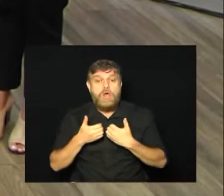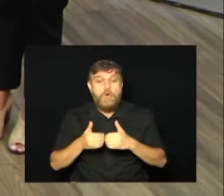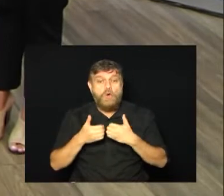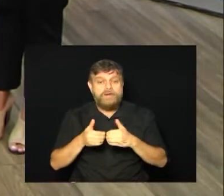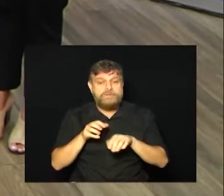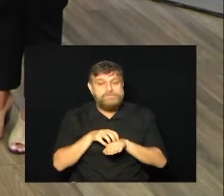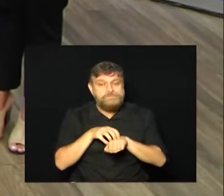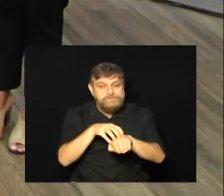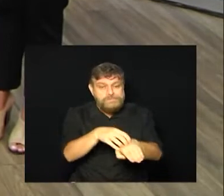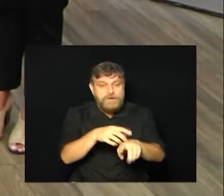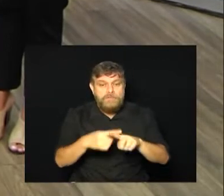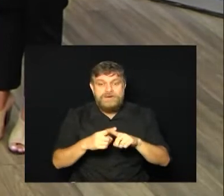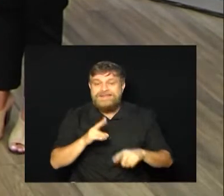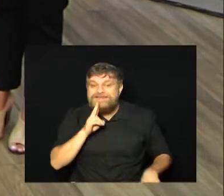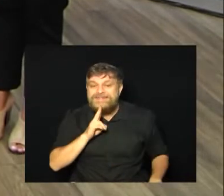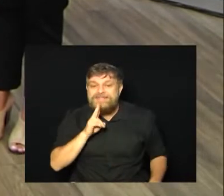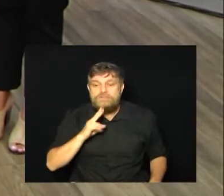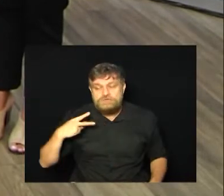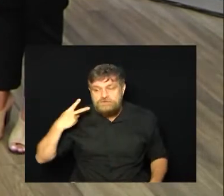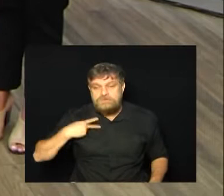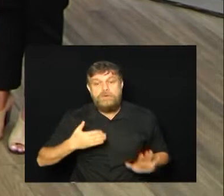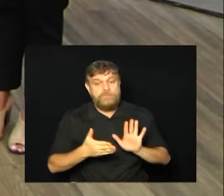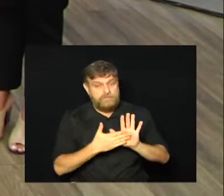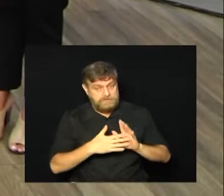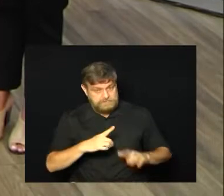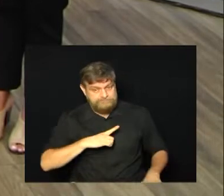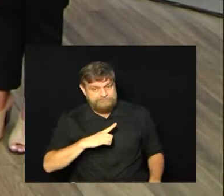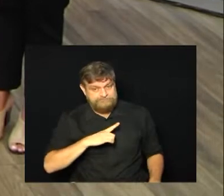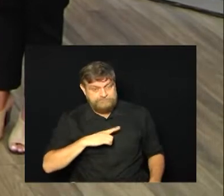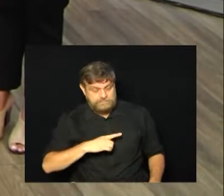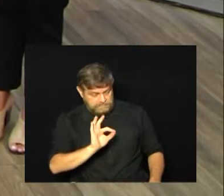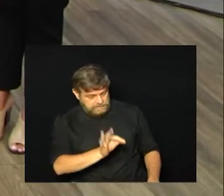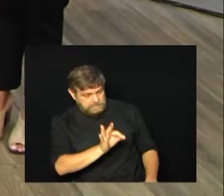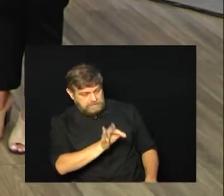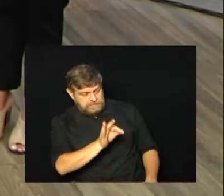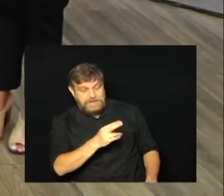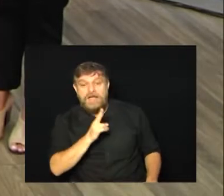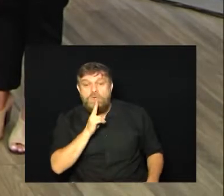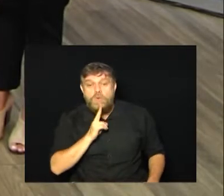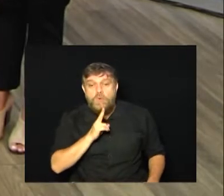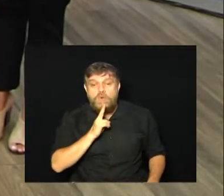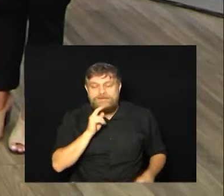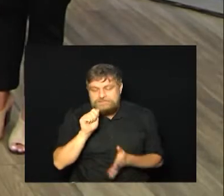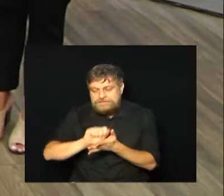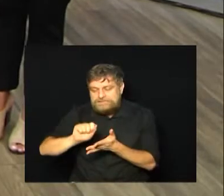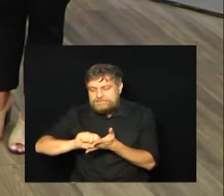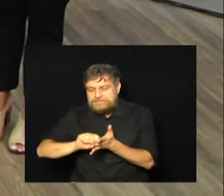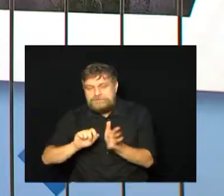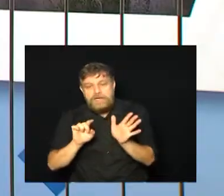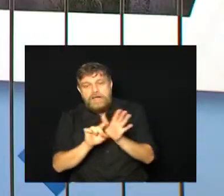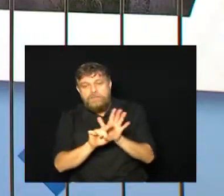porque o vereador Nelson Mosseri tem uma proposta. Exatamente, Gabriel. É dele uma indicação que solicita